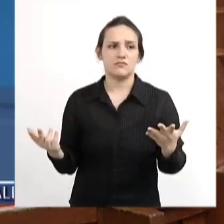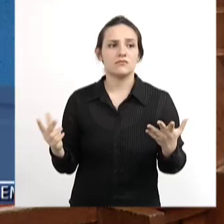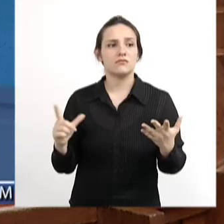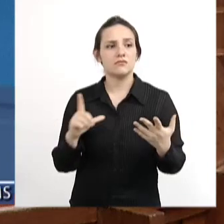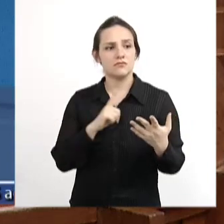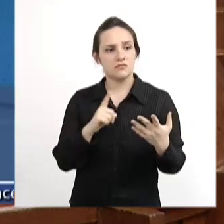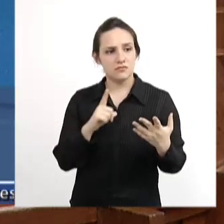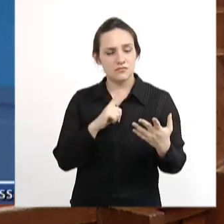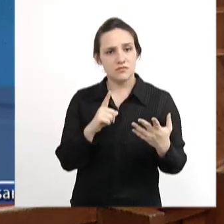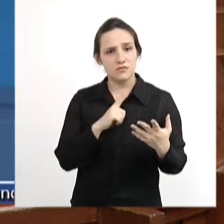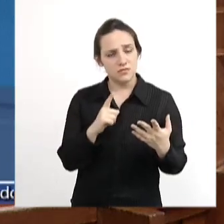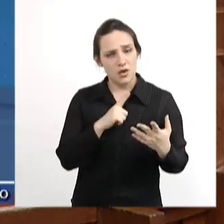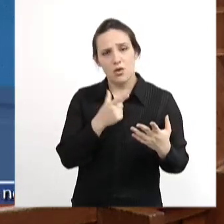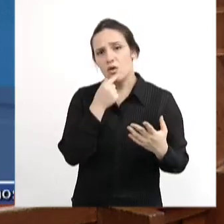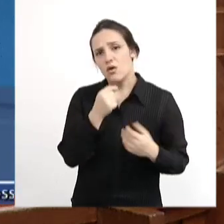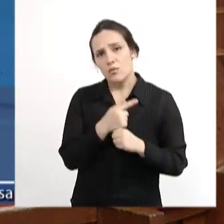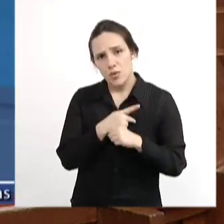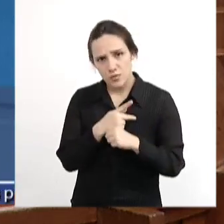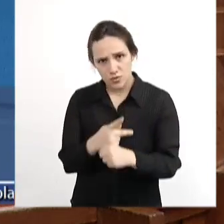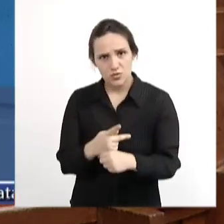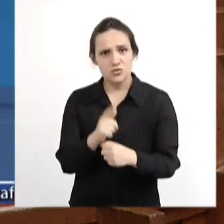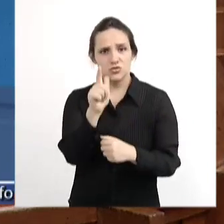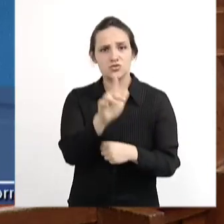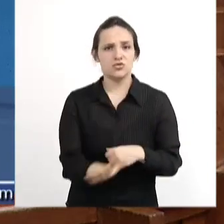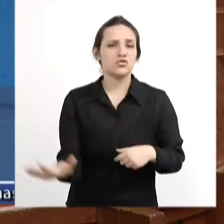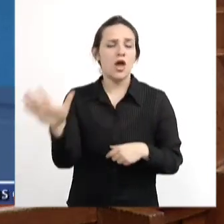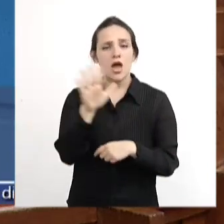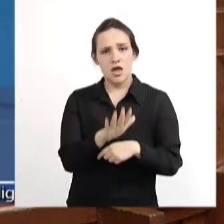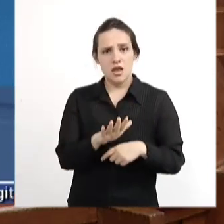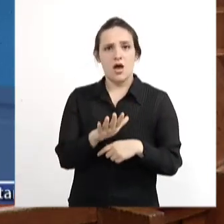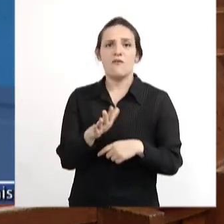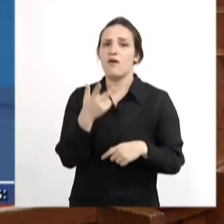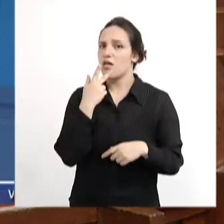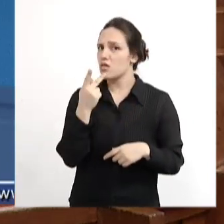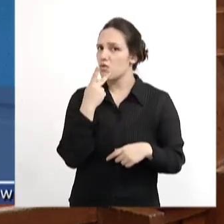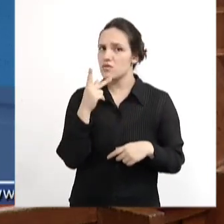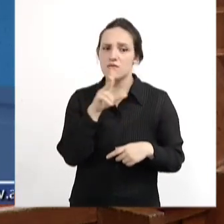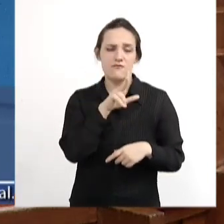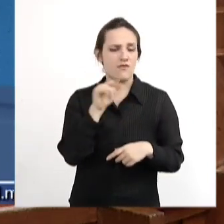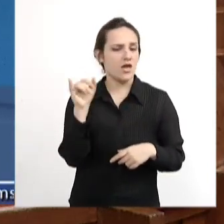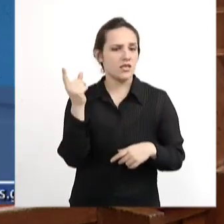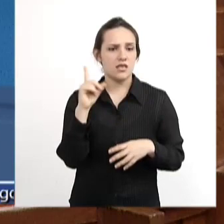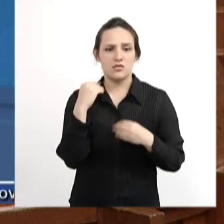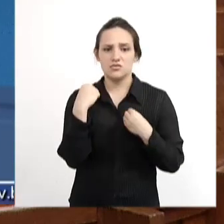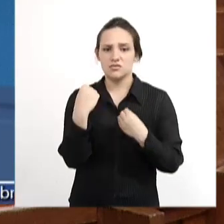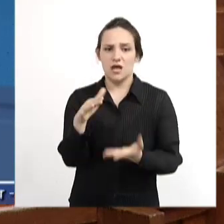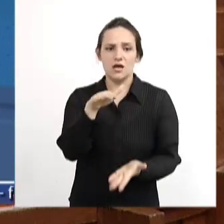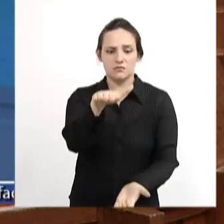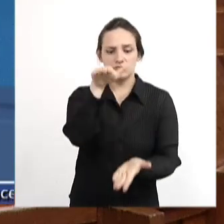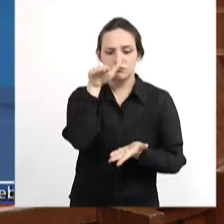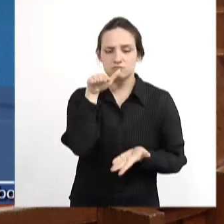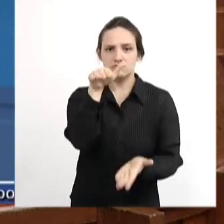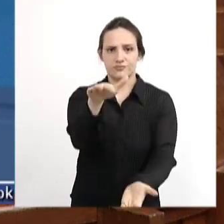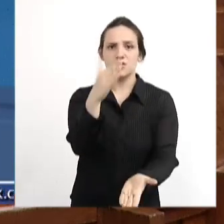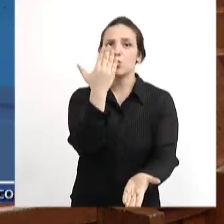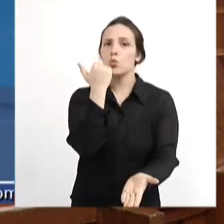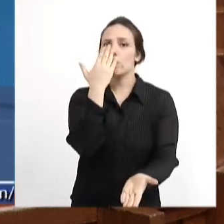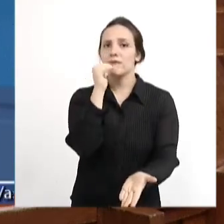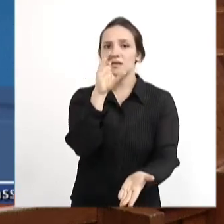FUNAI, suspendeu o fornecimento de cesta aos indígenas que estão fora das